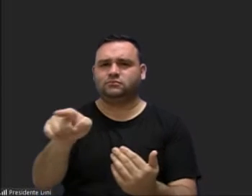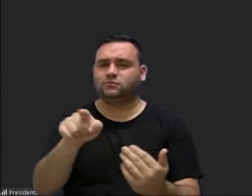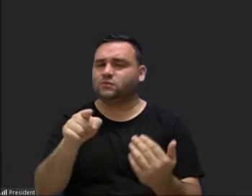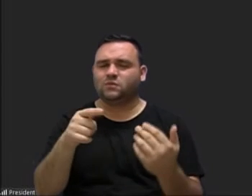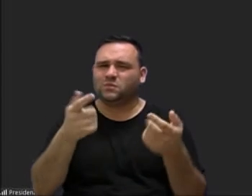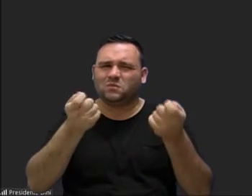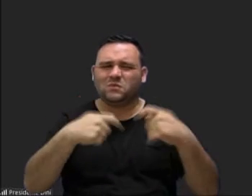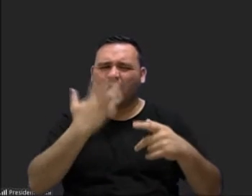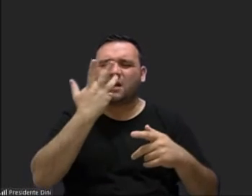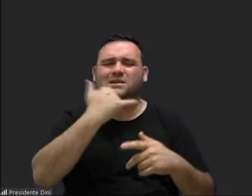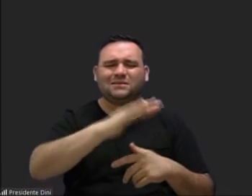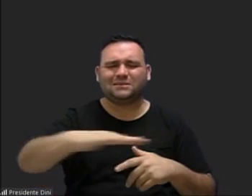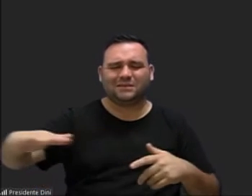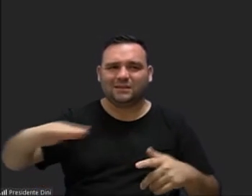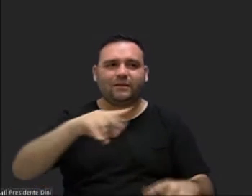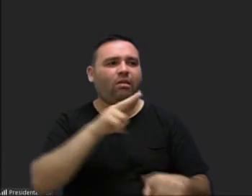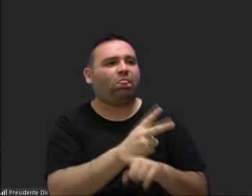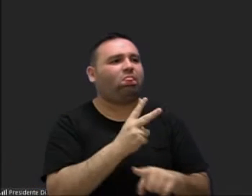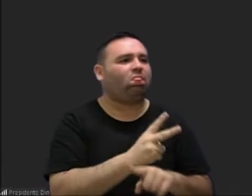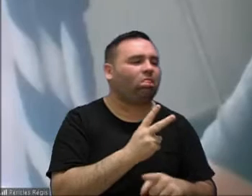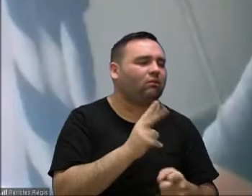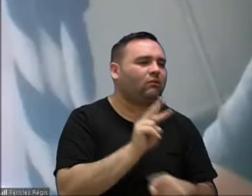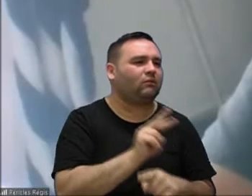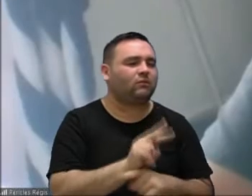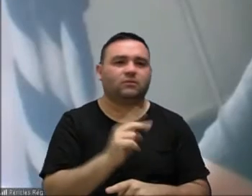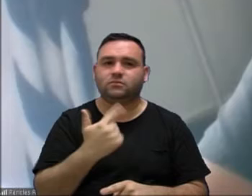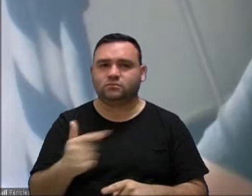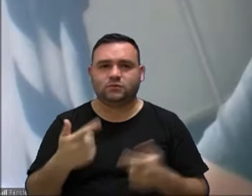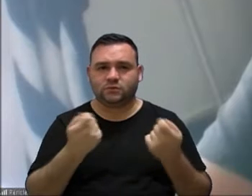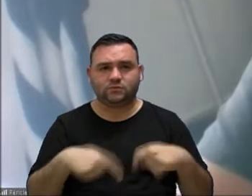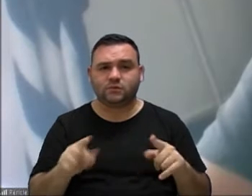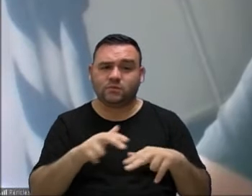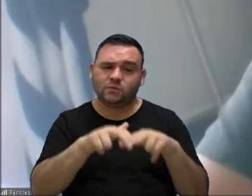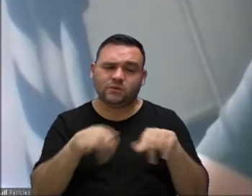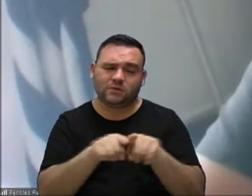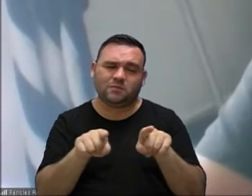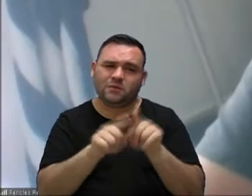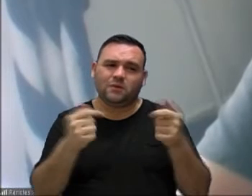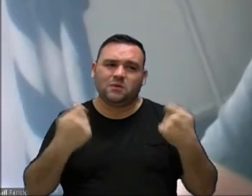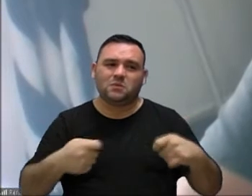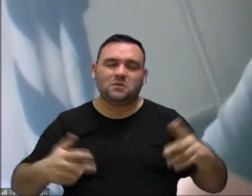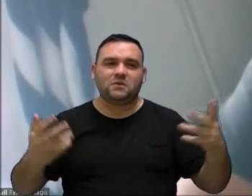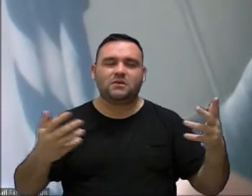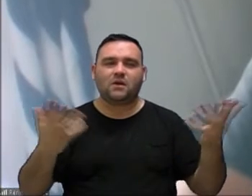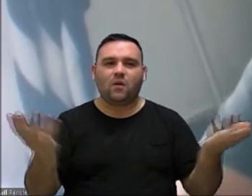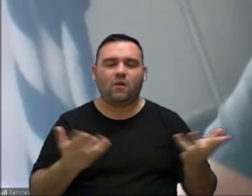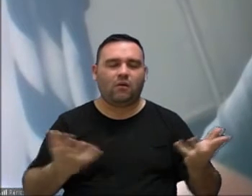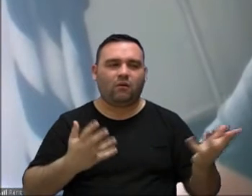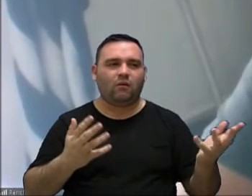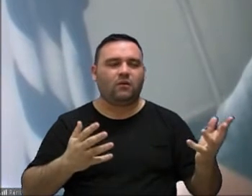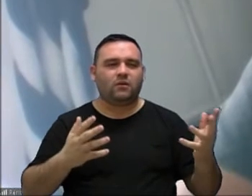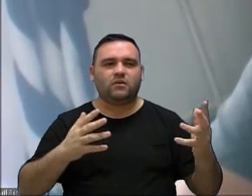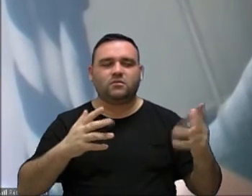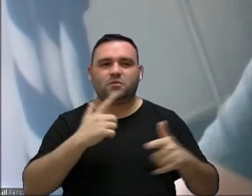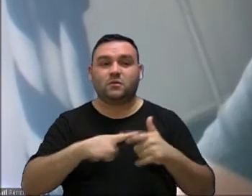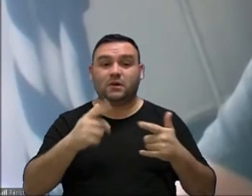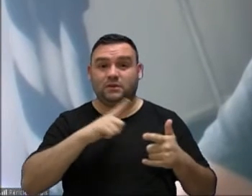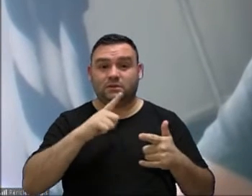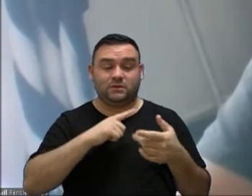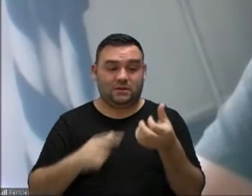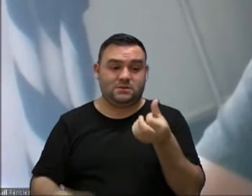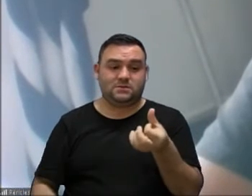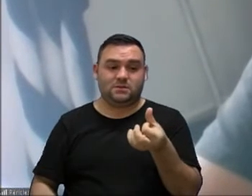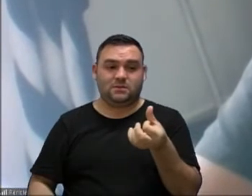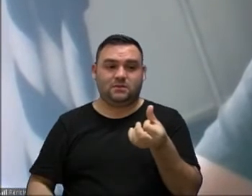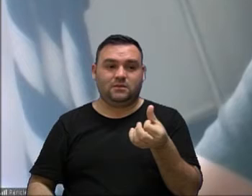ninguém é criança mais para ficar atrás exatamente e por isso que não precisa fazer essa tempestade de copo d'água a gente tinha seis pessoas aqui